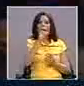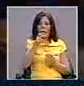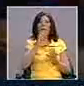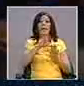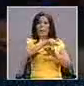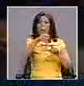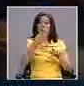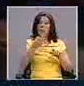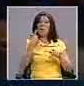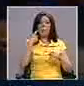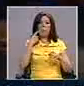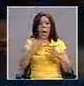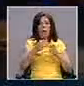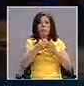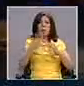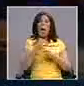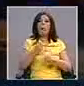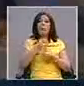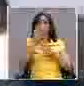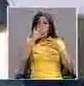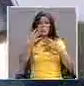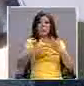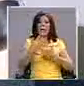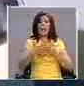procura tem aumentado cada vez mais.